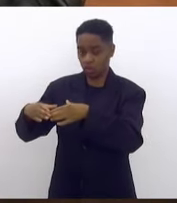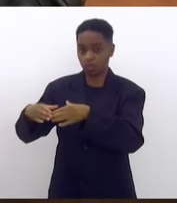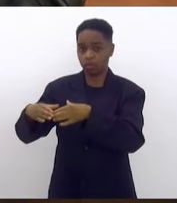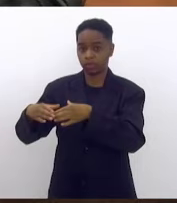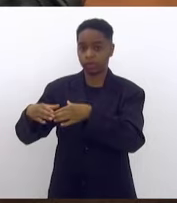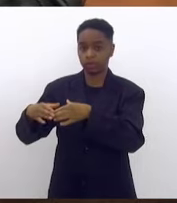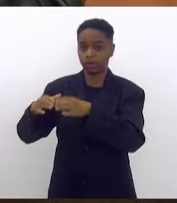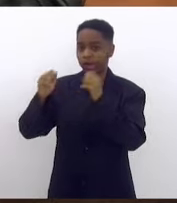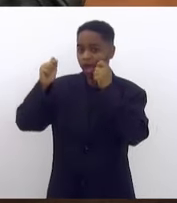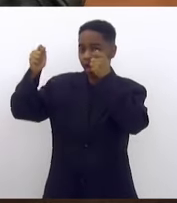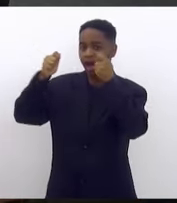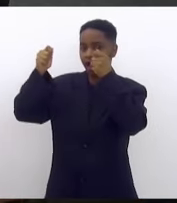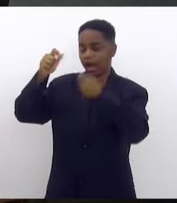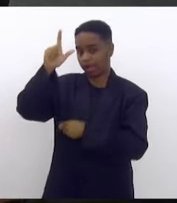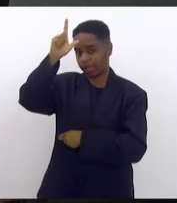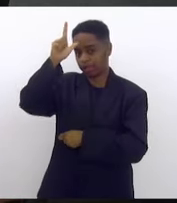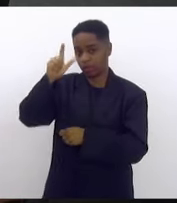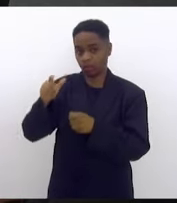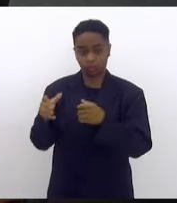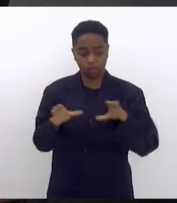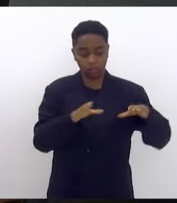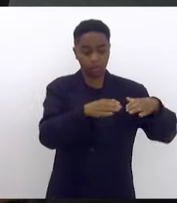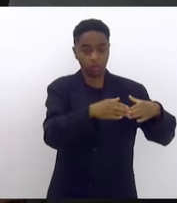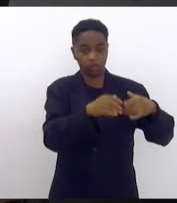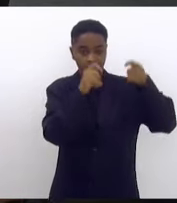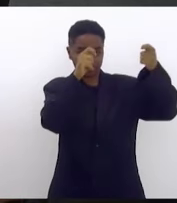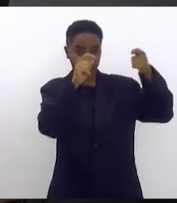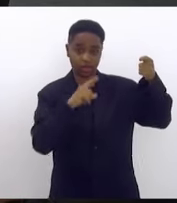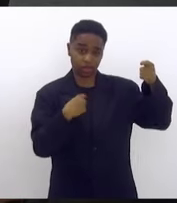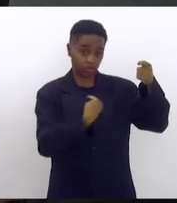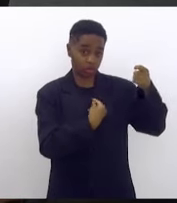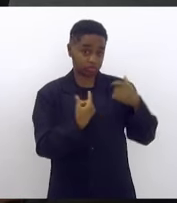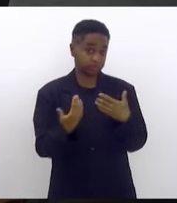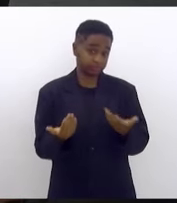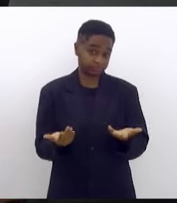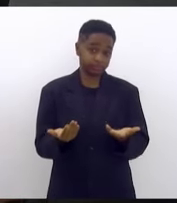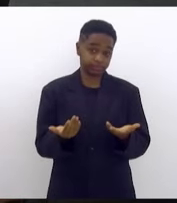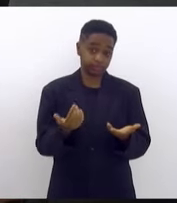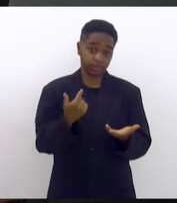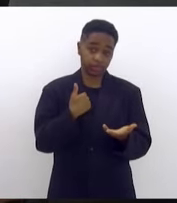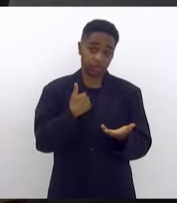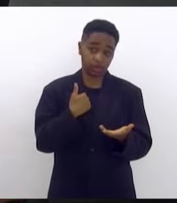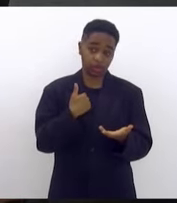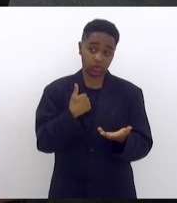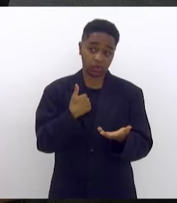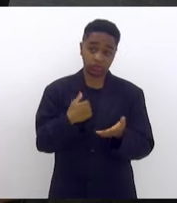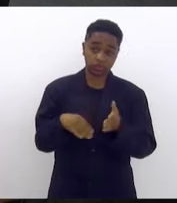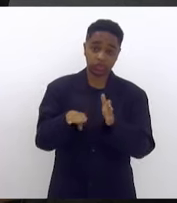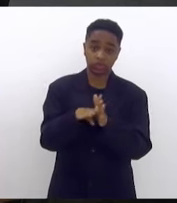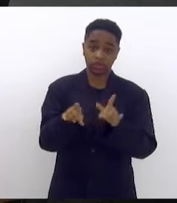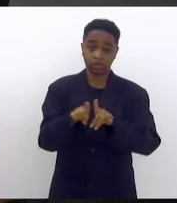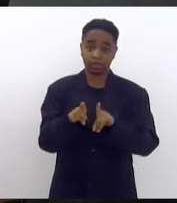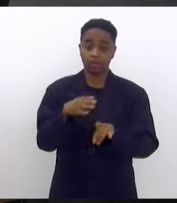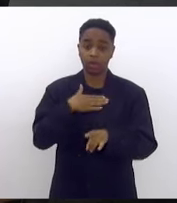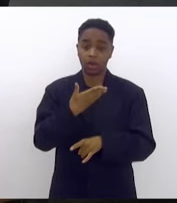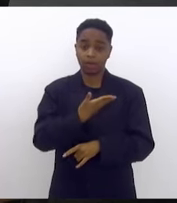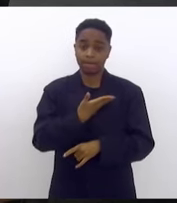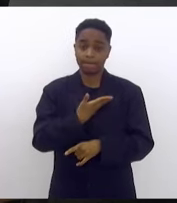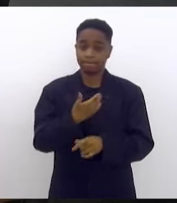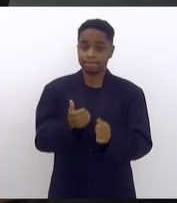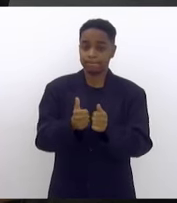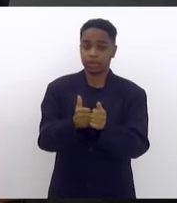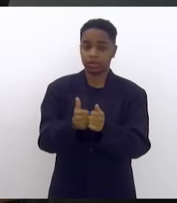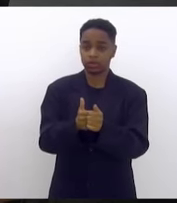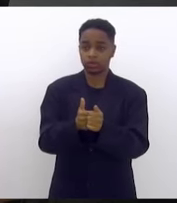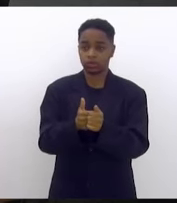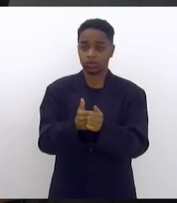alemão, e a outra parte torcia para nós. Aí, quando eu cheguei, chegou um amigo perto, que era o urubu, eu estou vendo o